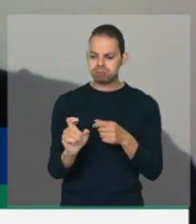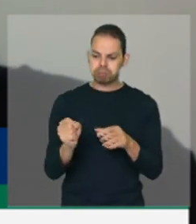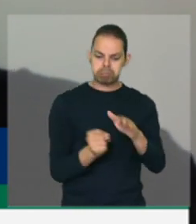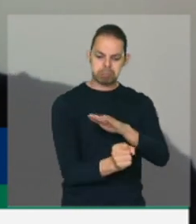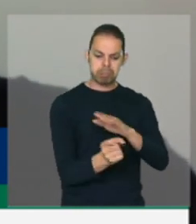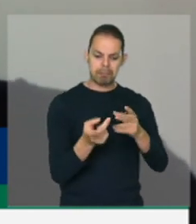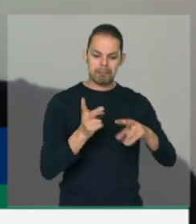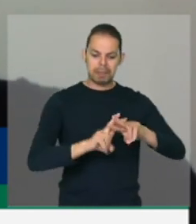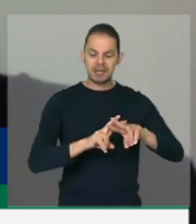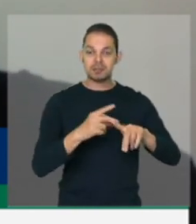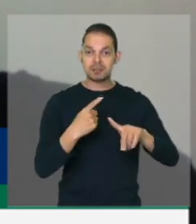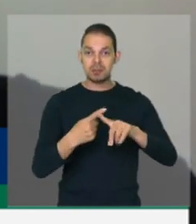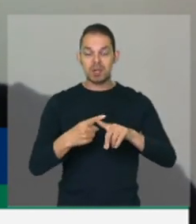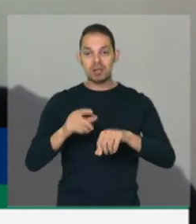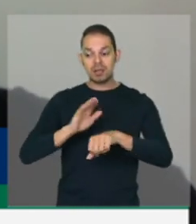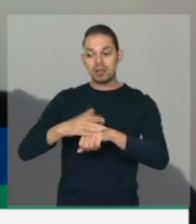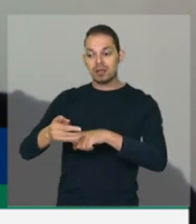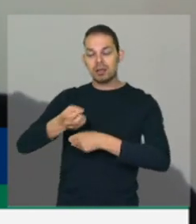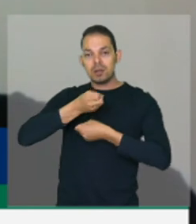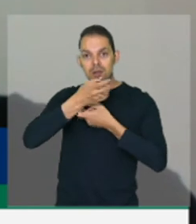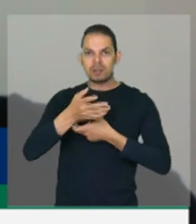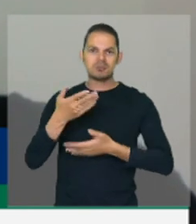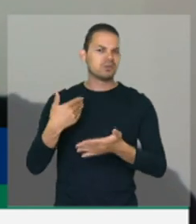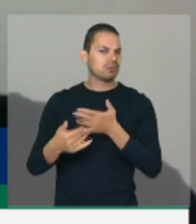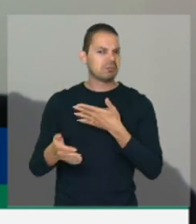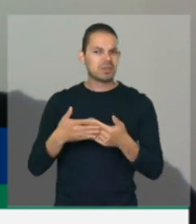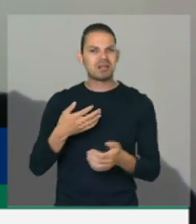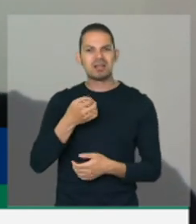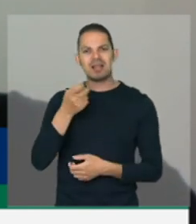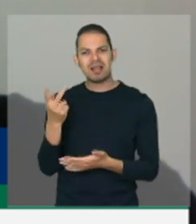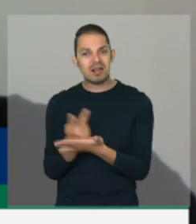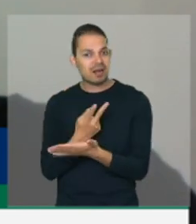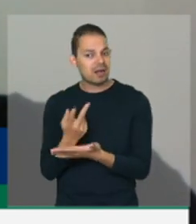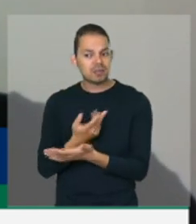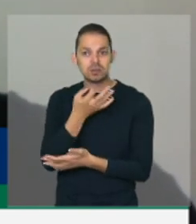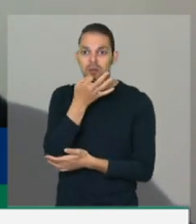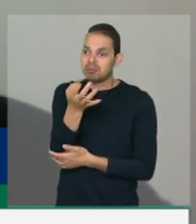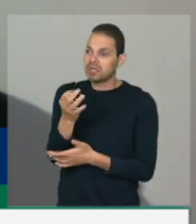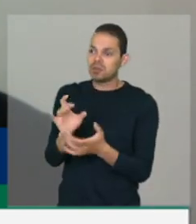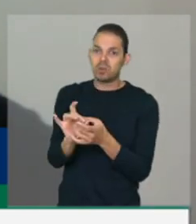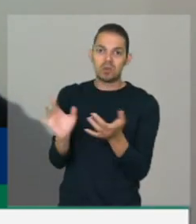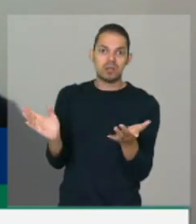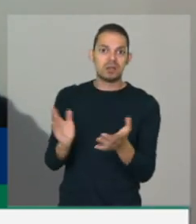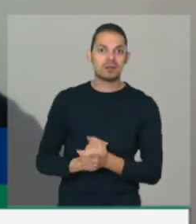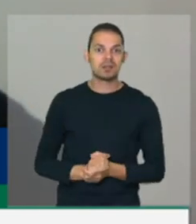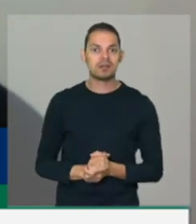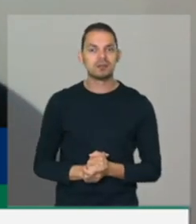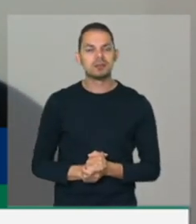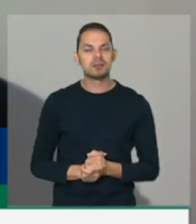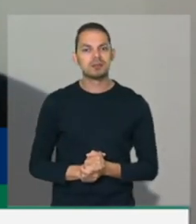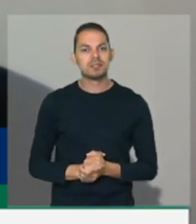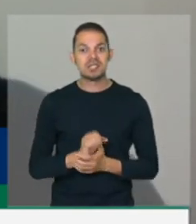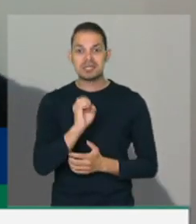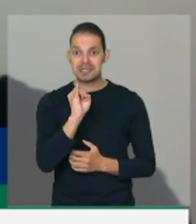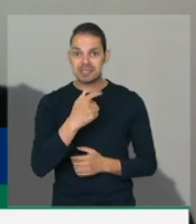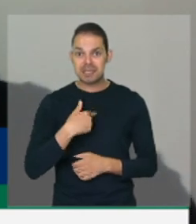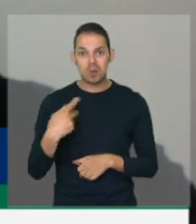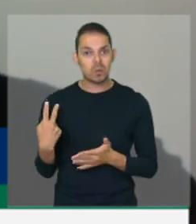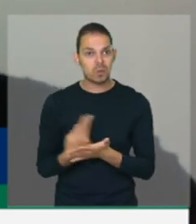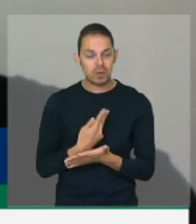por expressar, por mais equivocada que seja, a sua opinião? Ou seja, se eu me